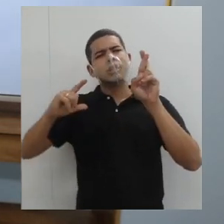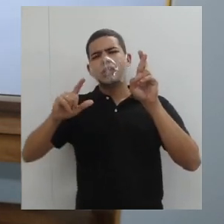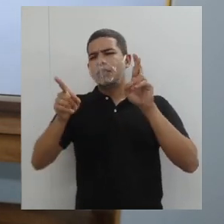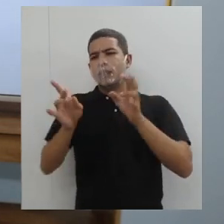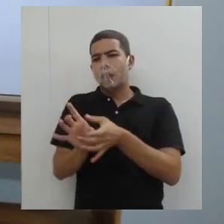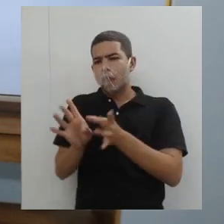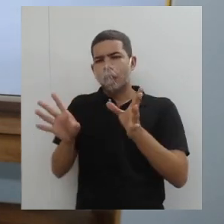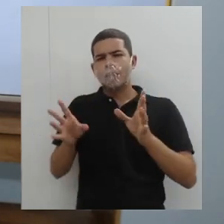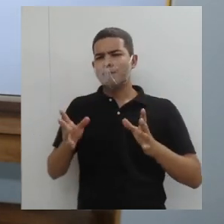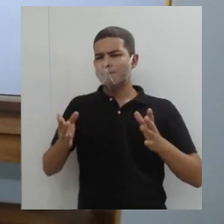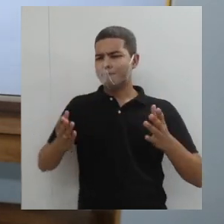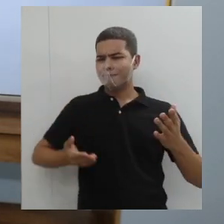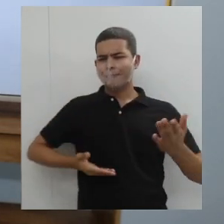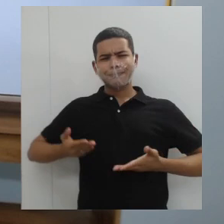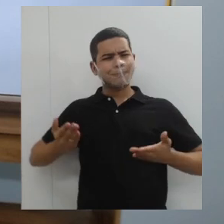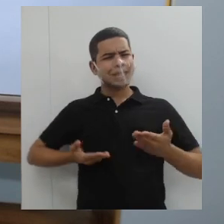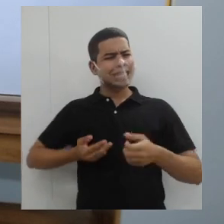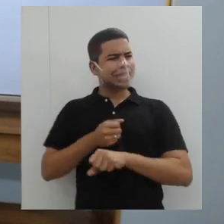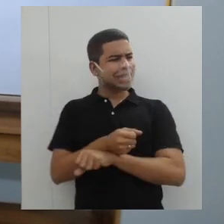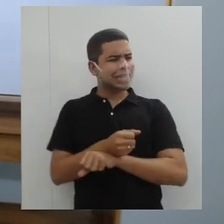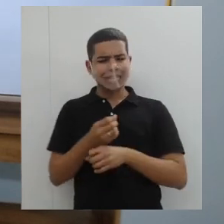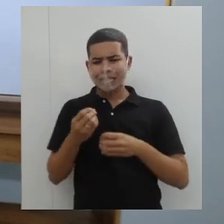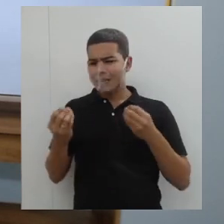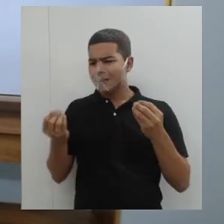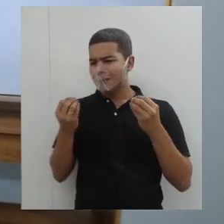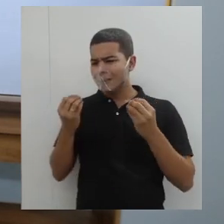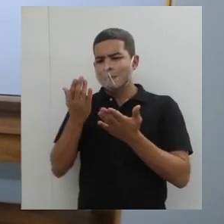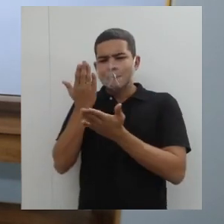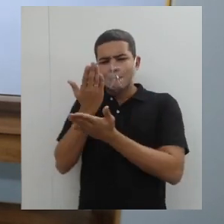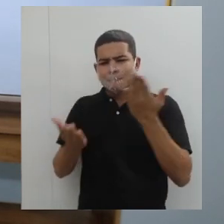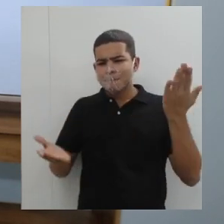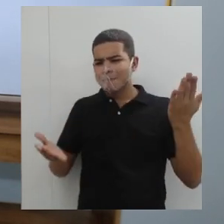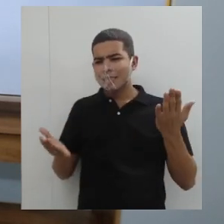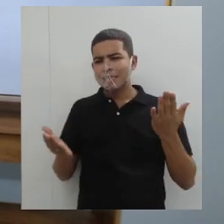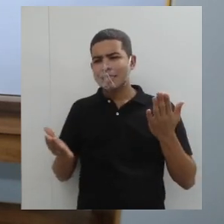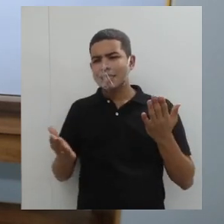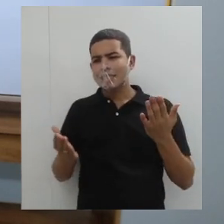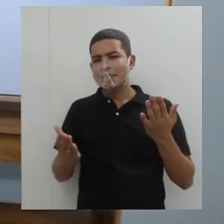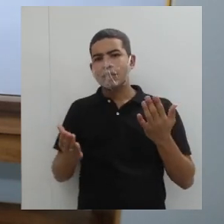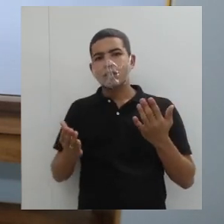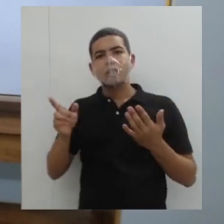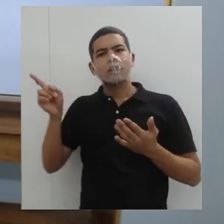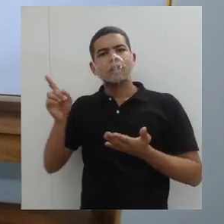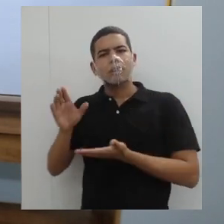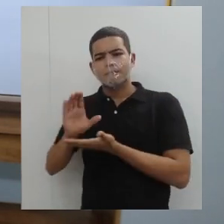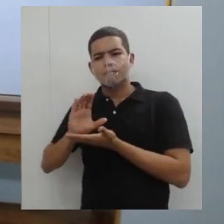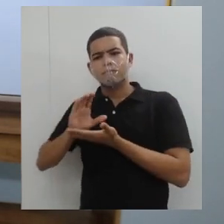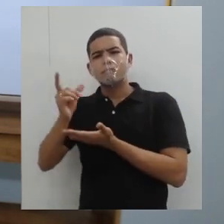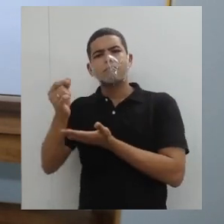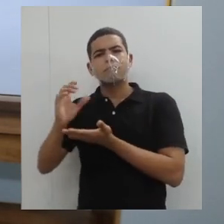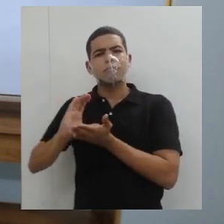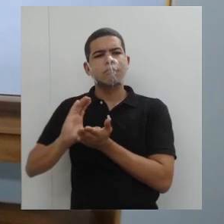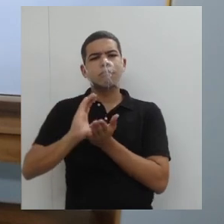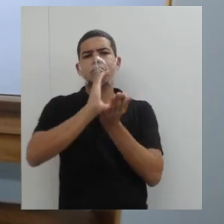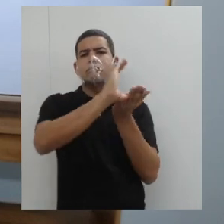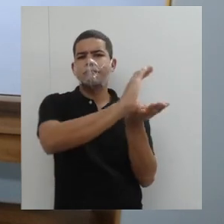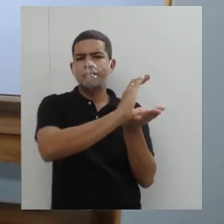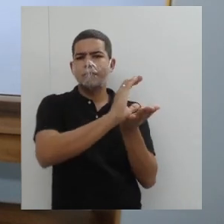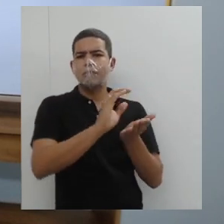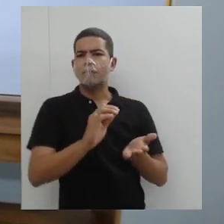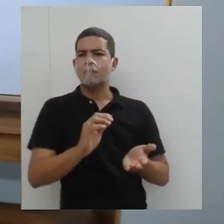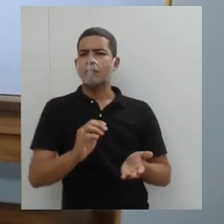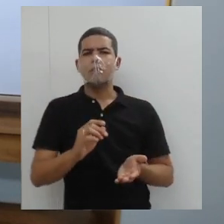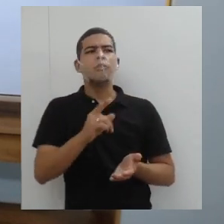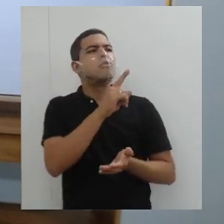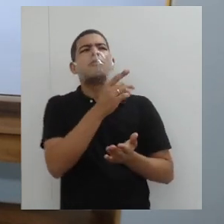indenizados. A indenização de senhores por perder essa mão de obra escrava já relata um preconceito